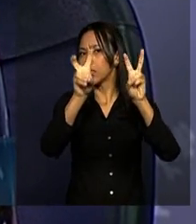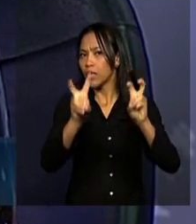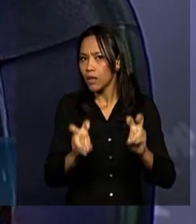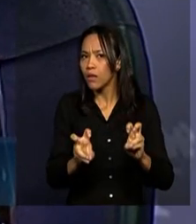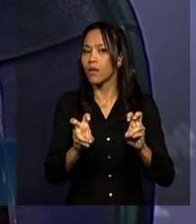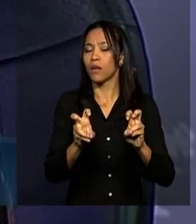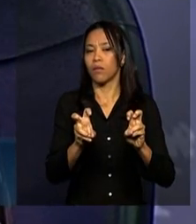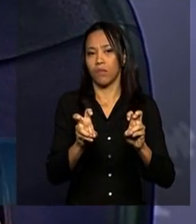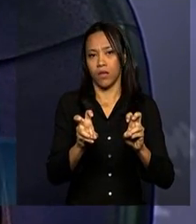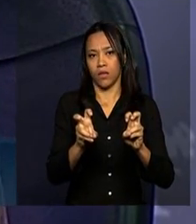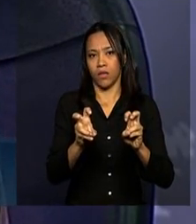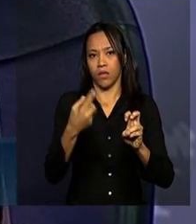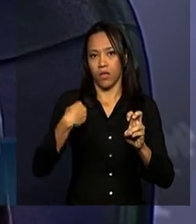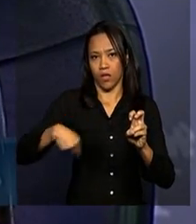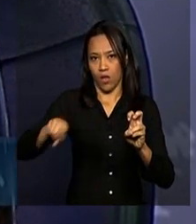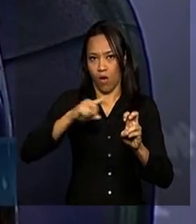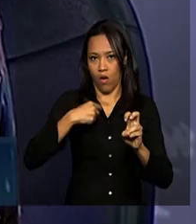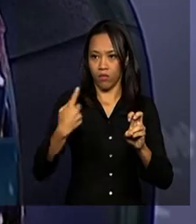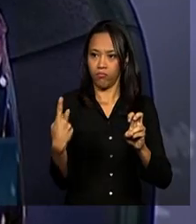que a nós nos coube